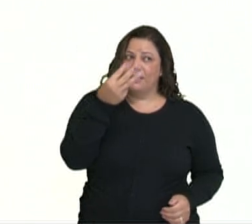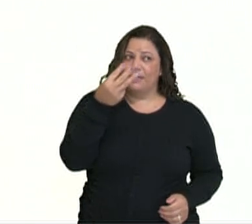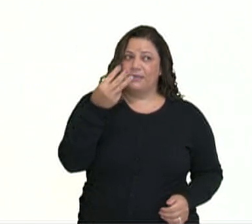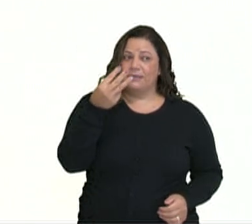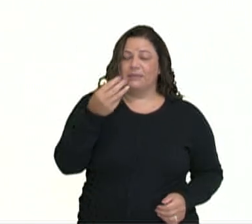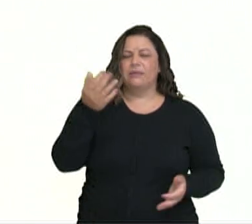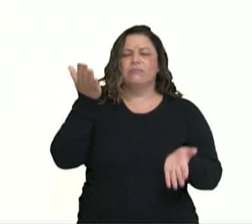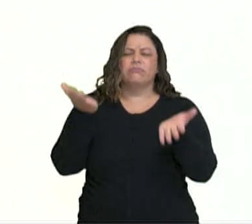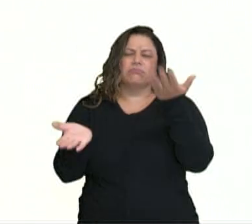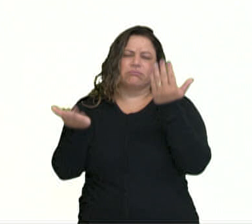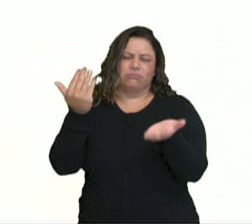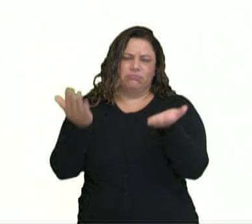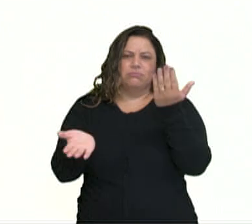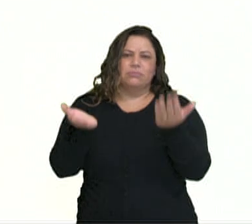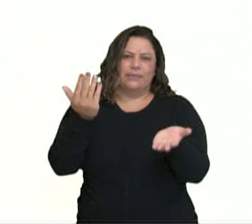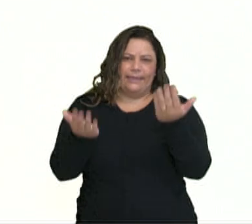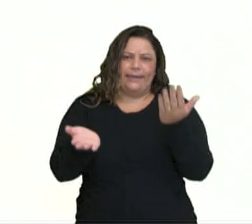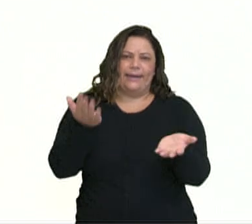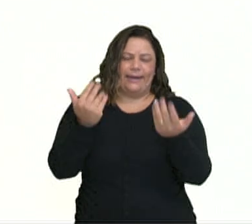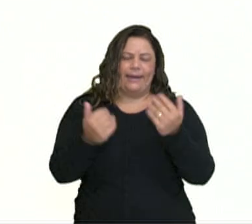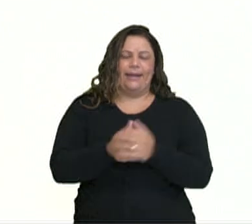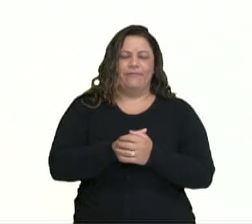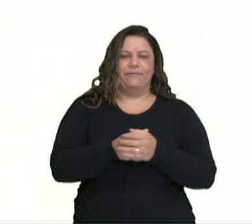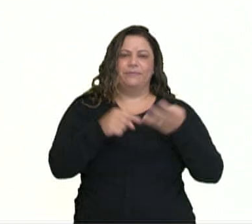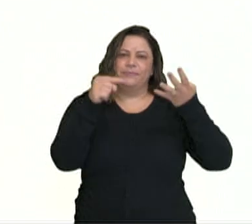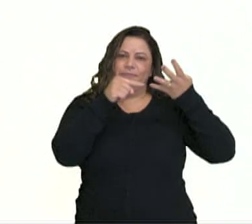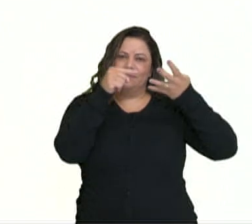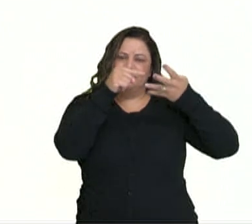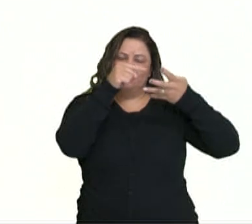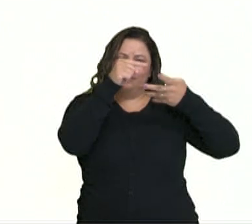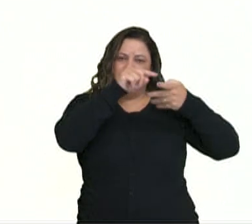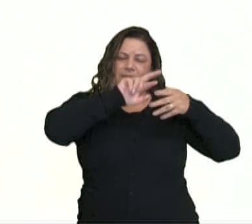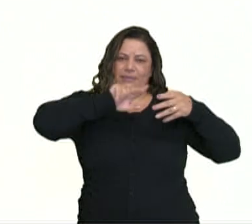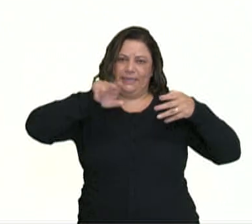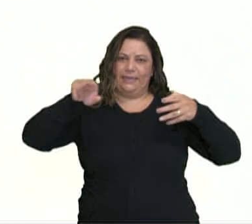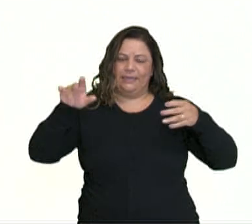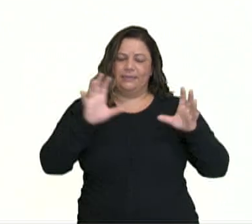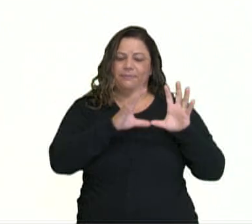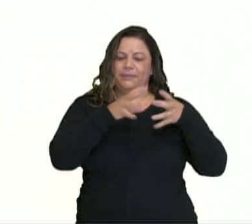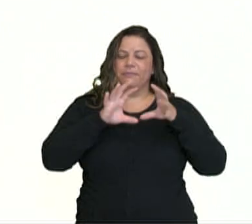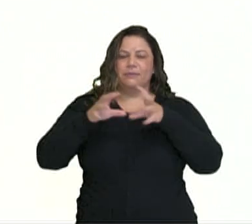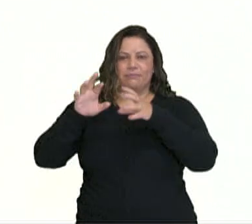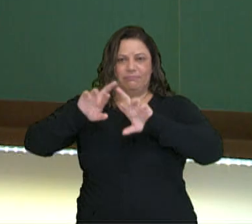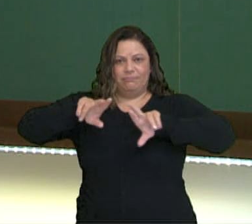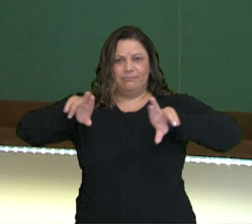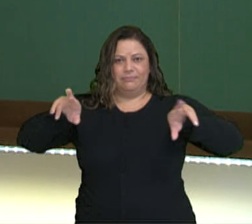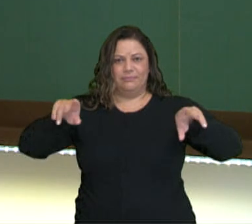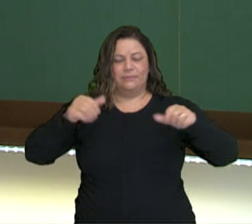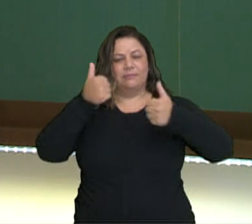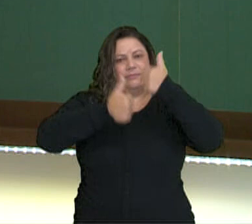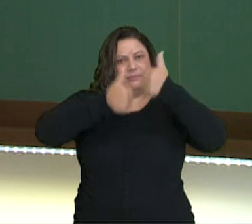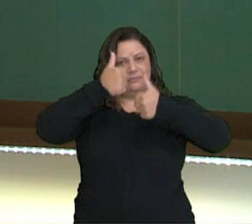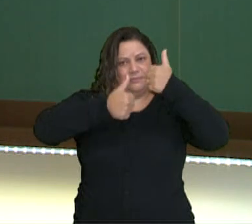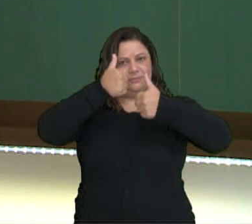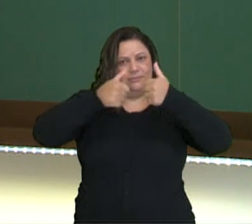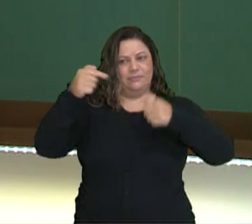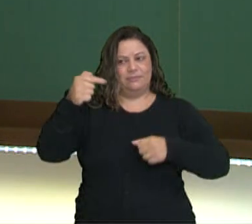comprometimento leve. Essas seriam as classificações para que eles possam jogar no futebol de 7.